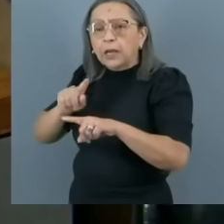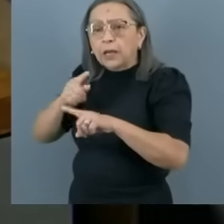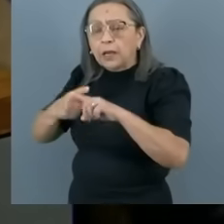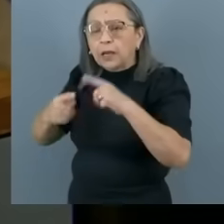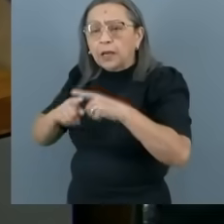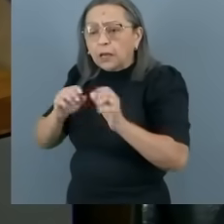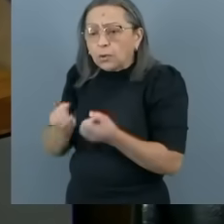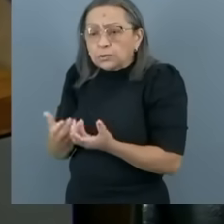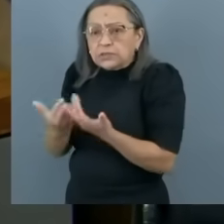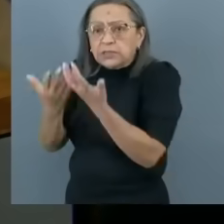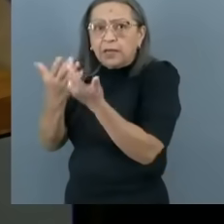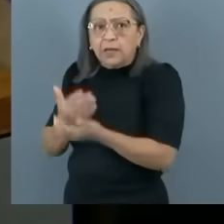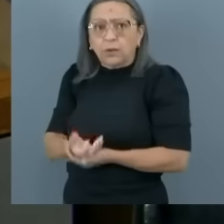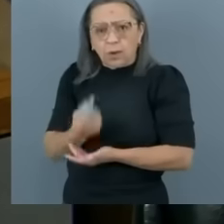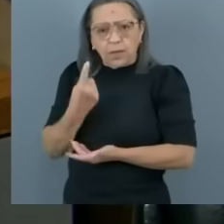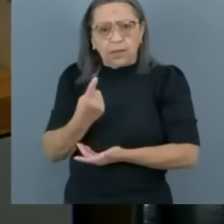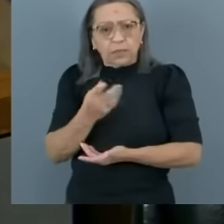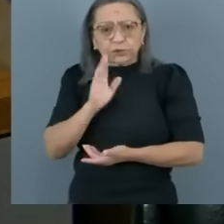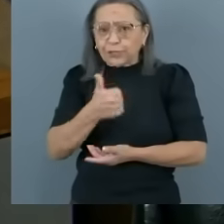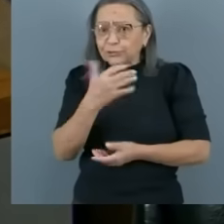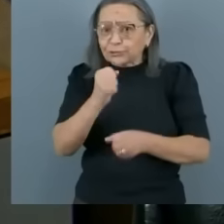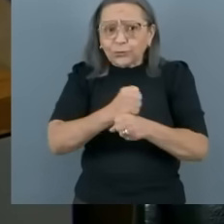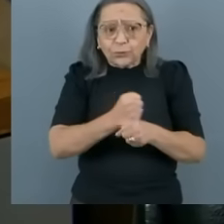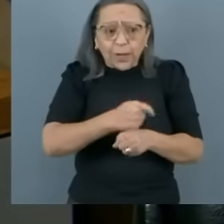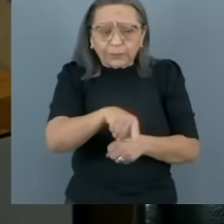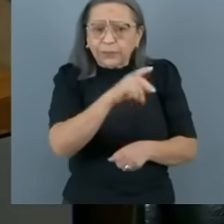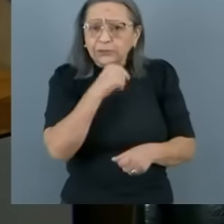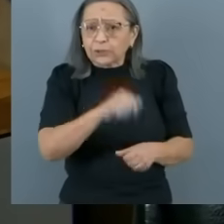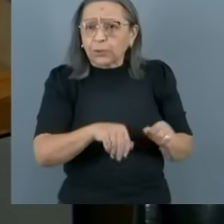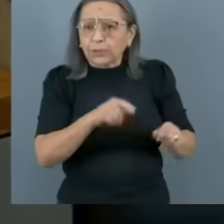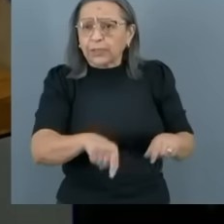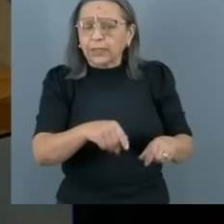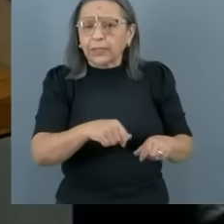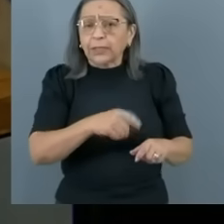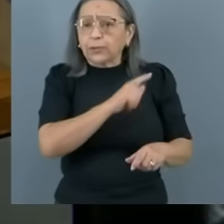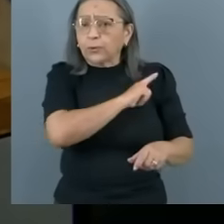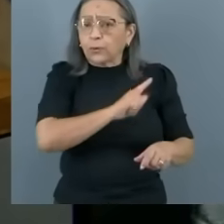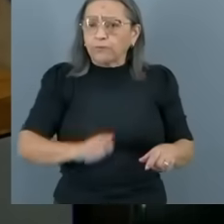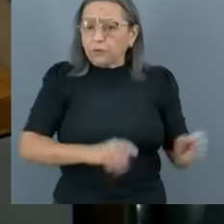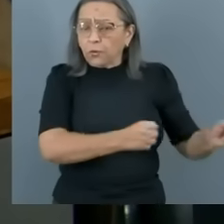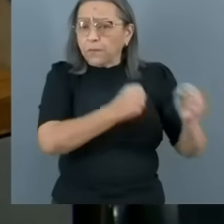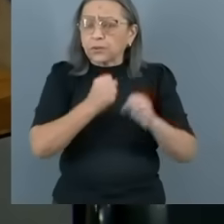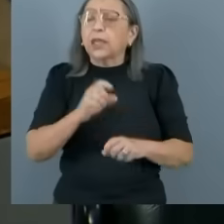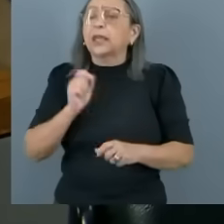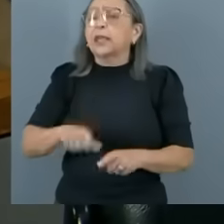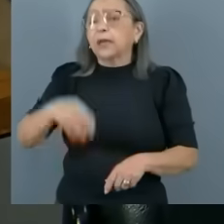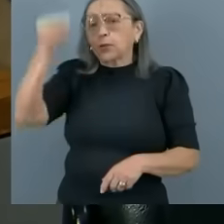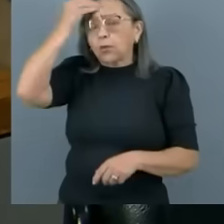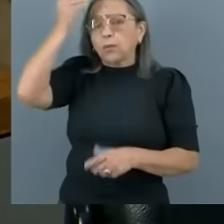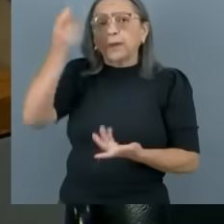que eles governam o Brasil, de quem é a culpa? Quem permitiu o atraso?